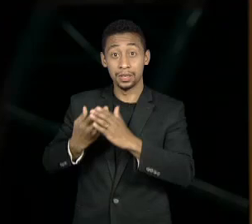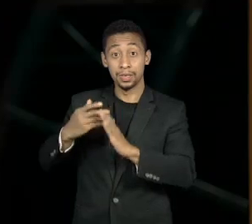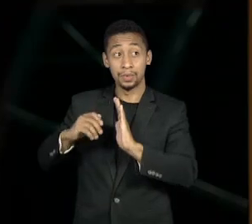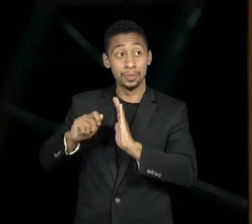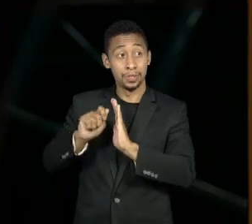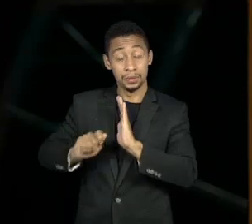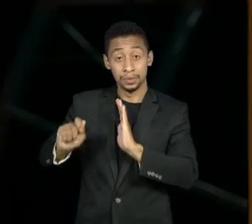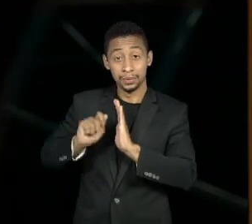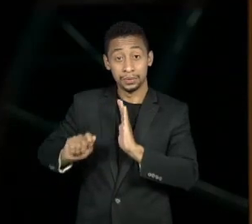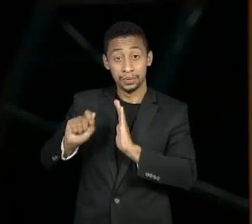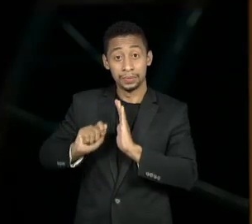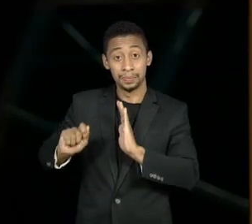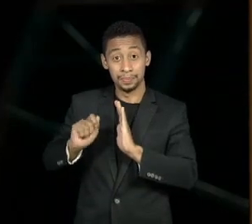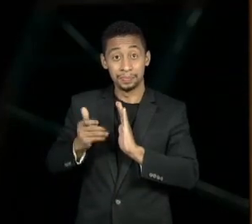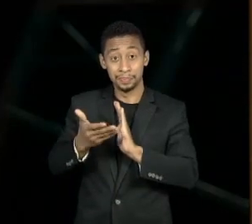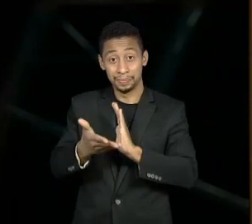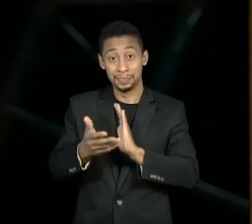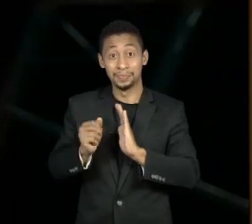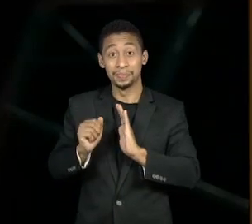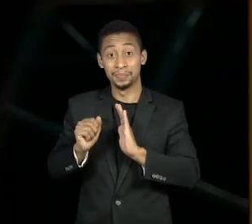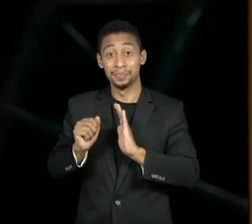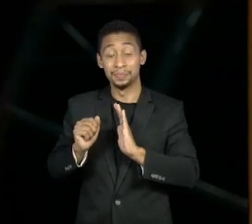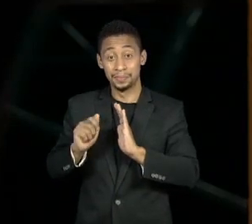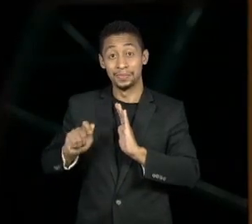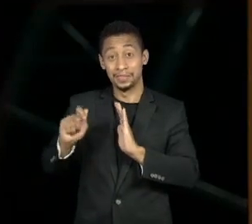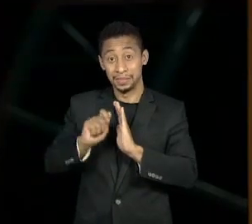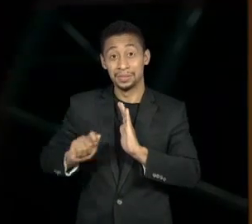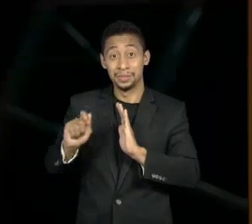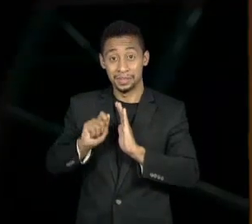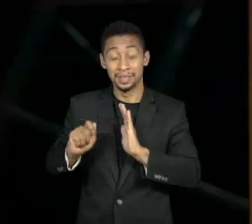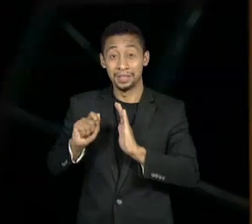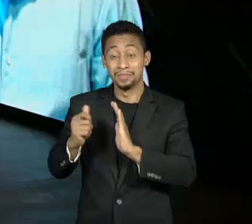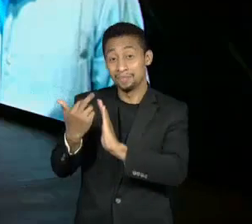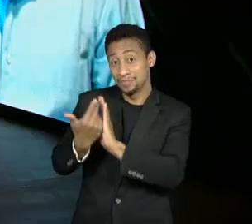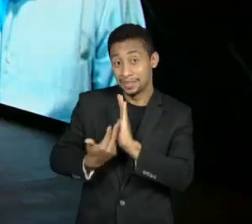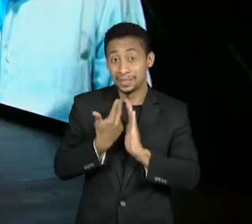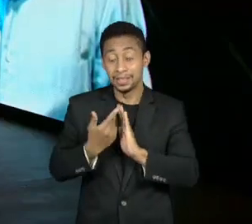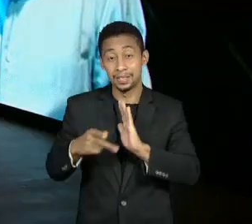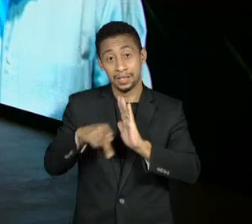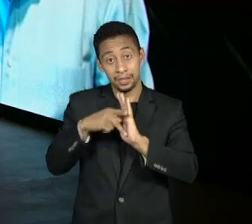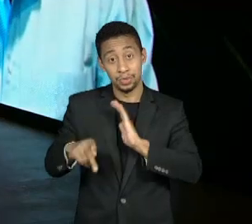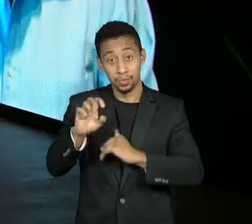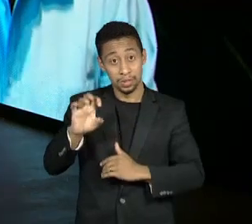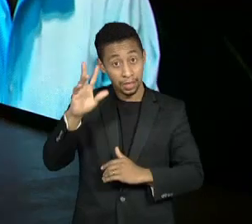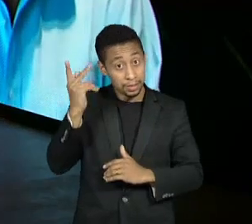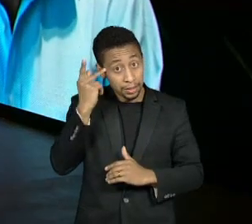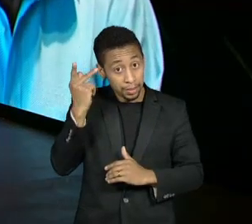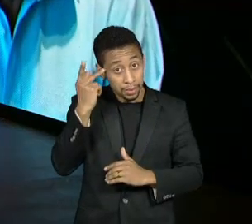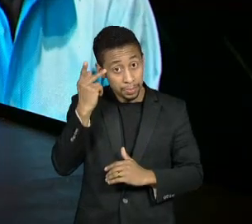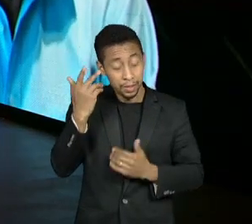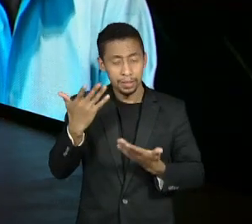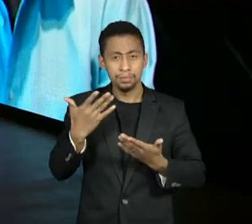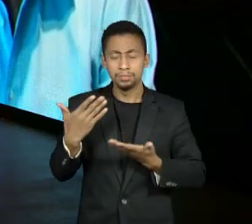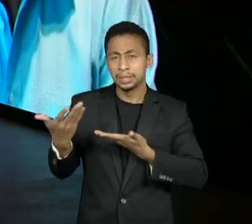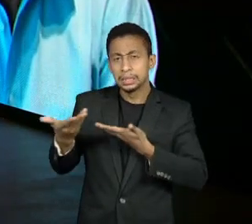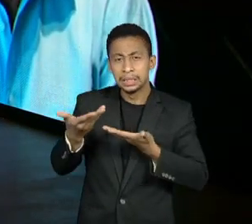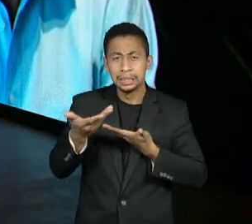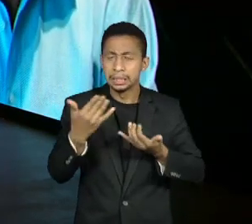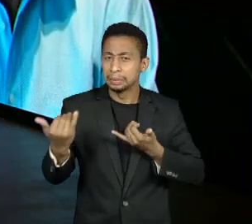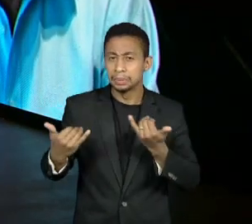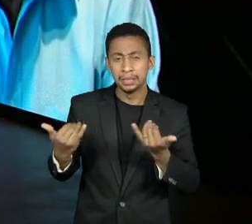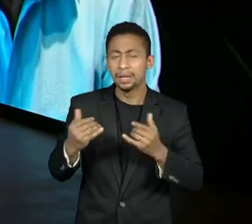classe, Associação dos Desenhistas do Estado de São Paulo. E a gente brigava para ter